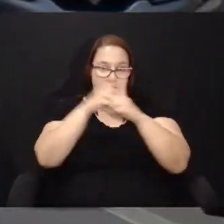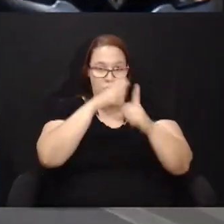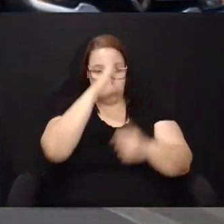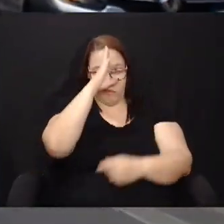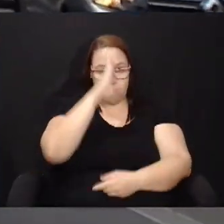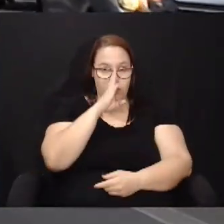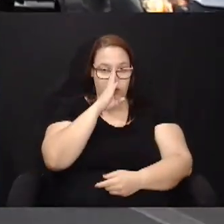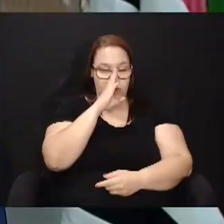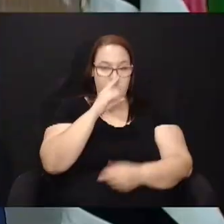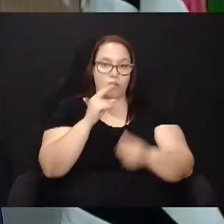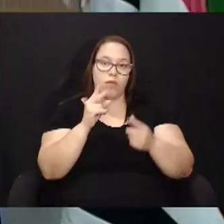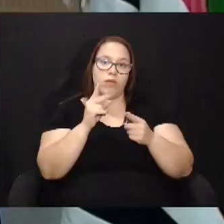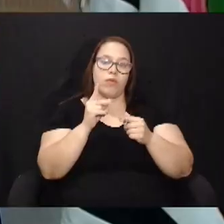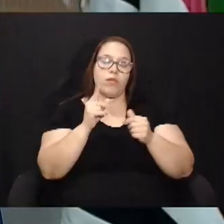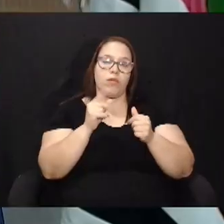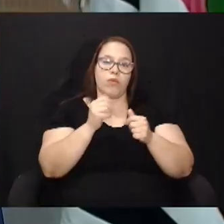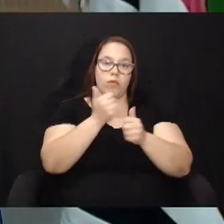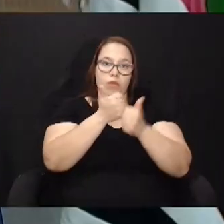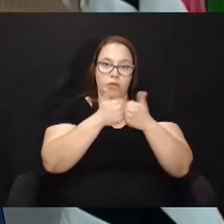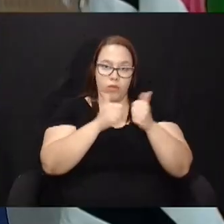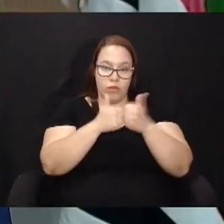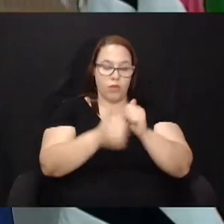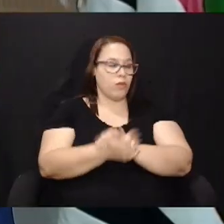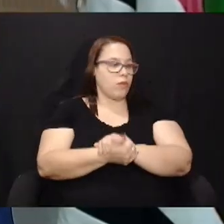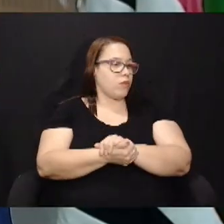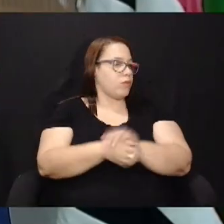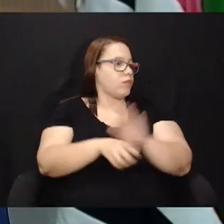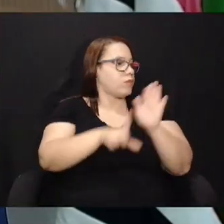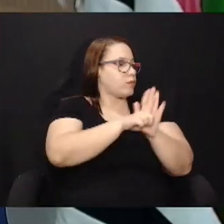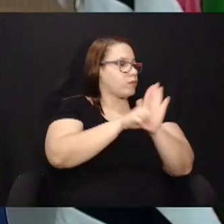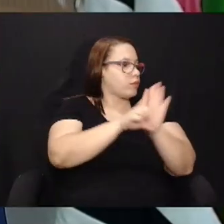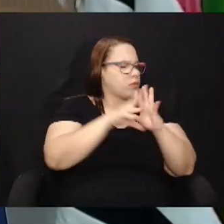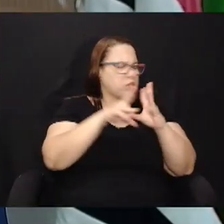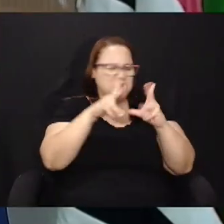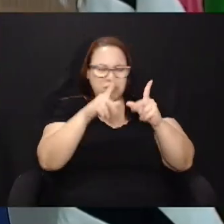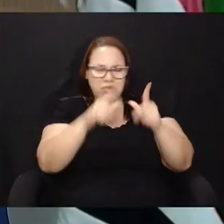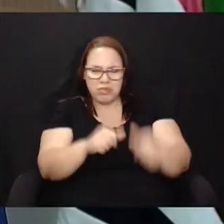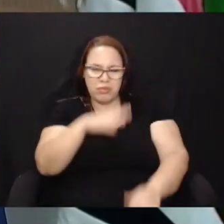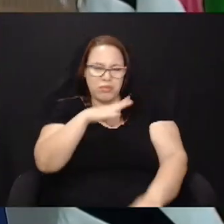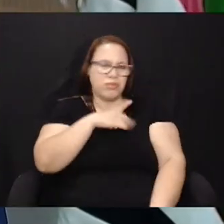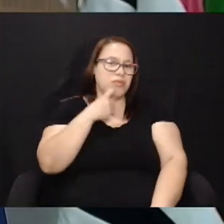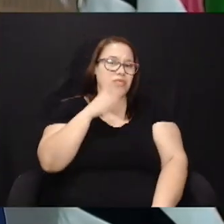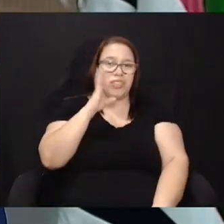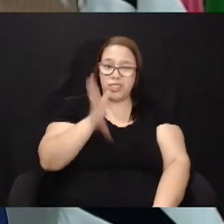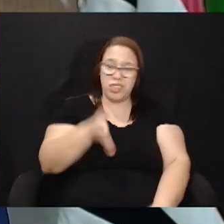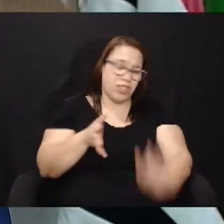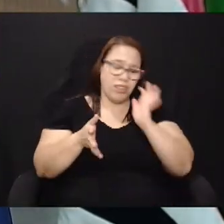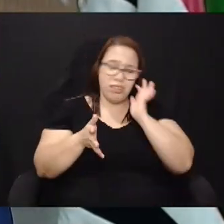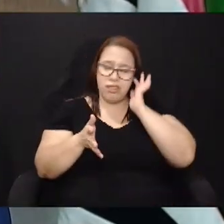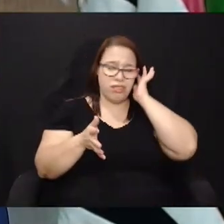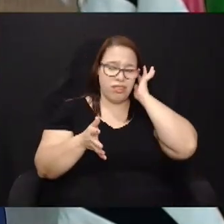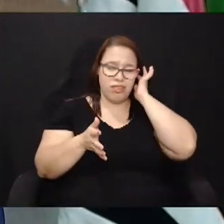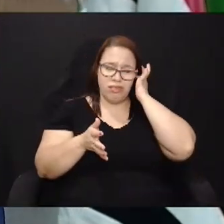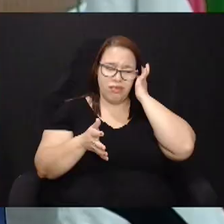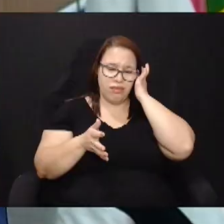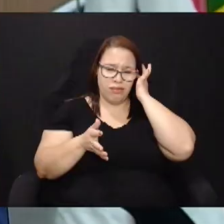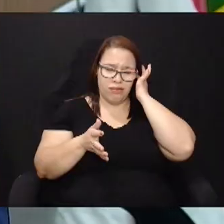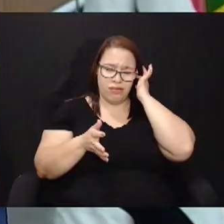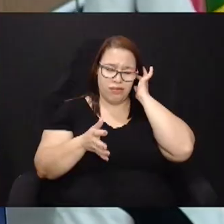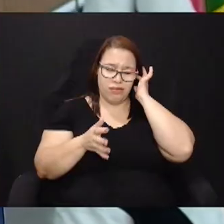no sistema municipal. Essa lei, em todas as cidades, já funciona. Nós temos aqui várias cidades aqui da